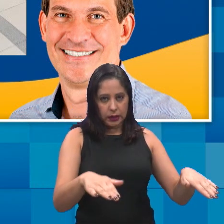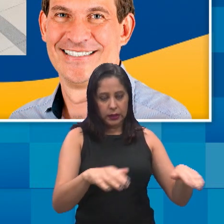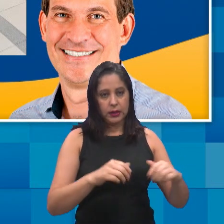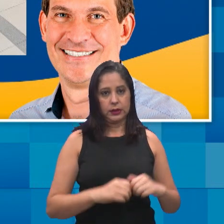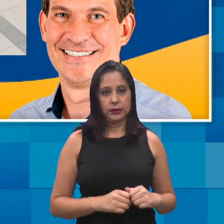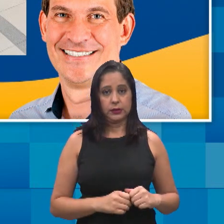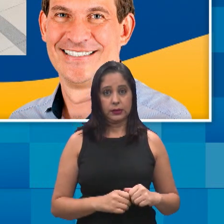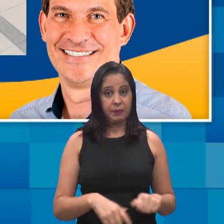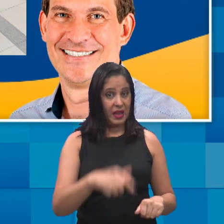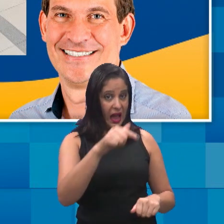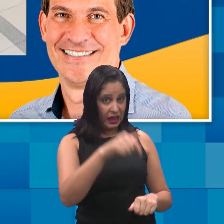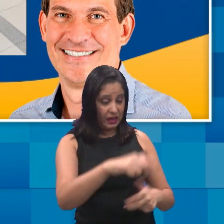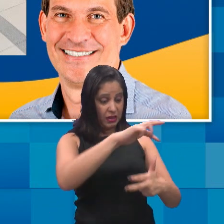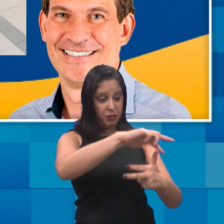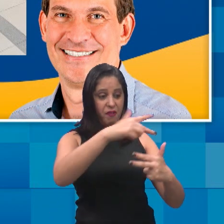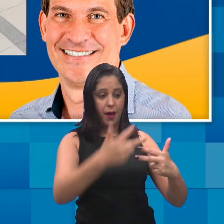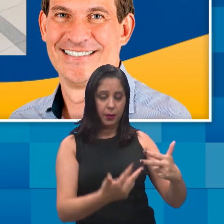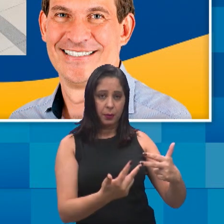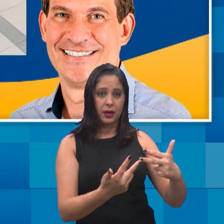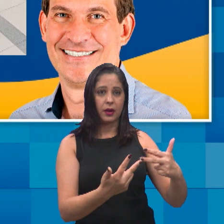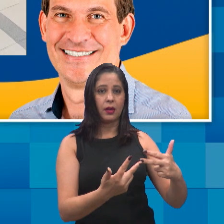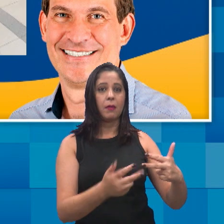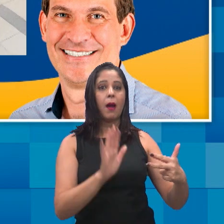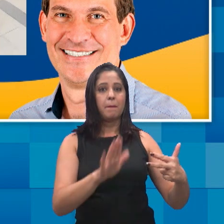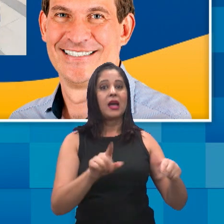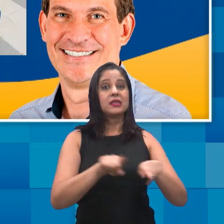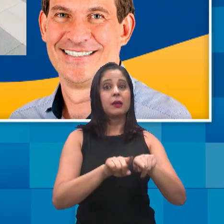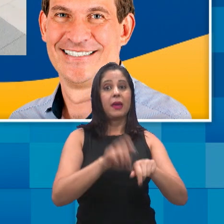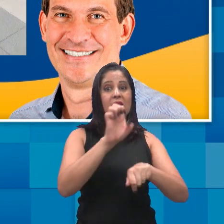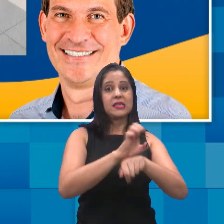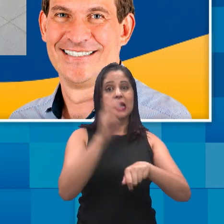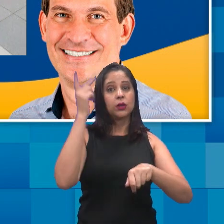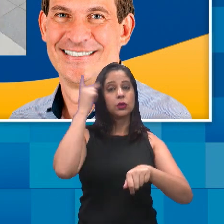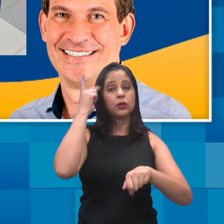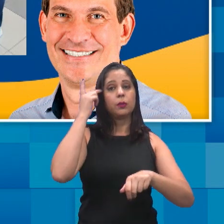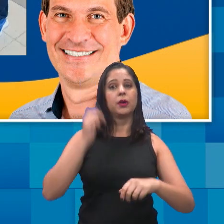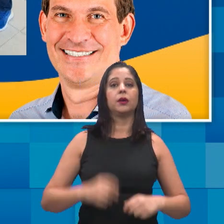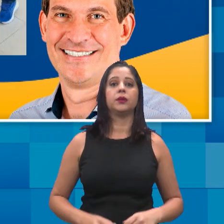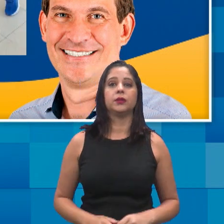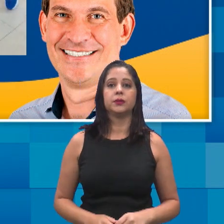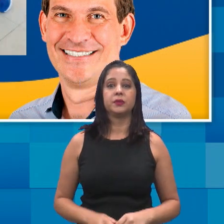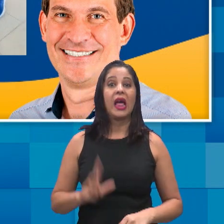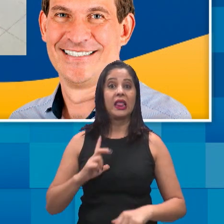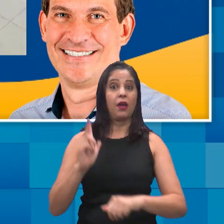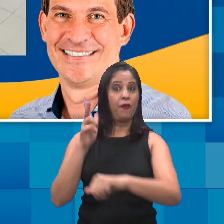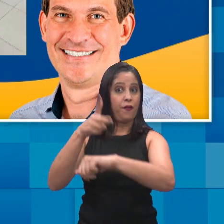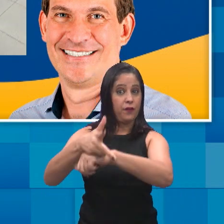na nossa região, mas no estado. Aí tem um vídeo,